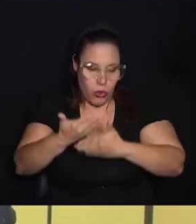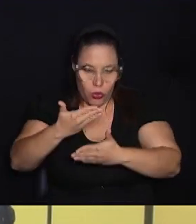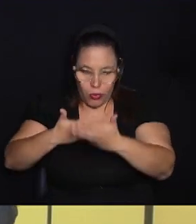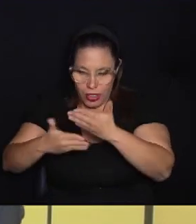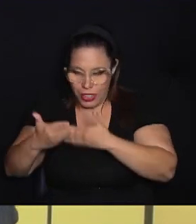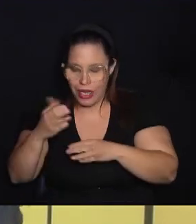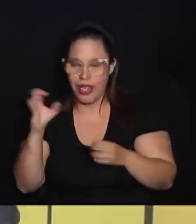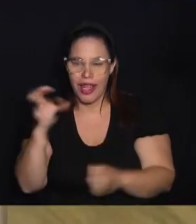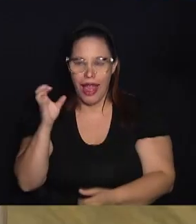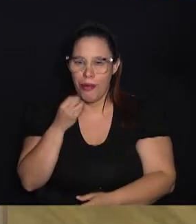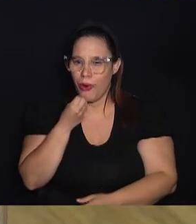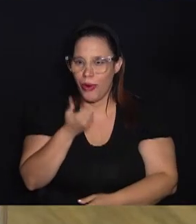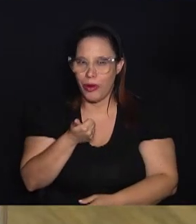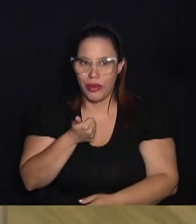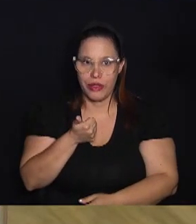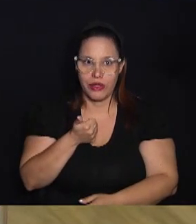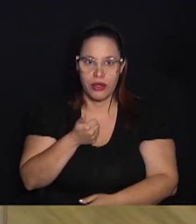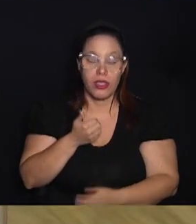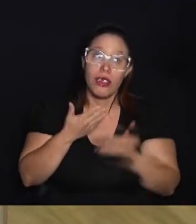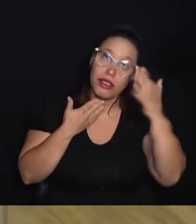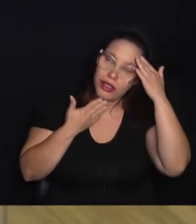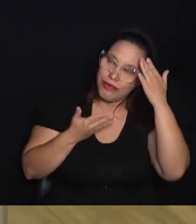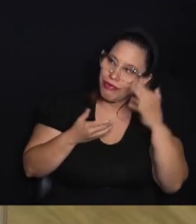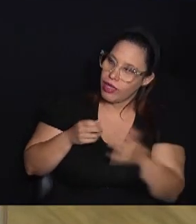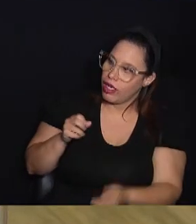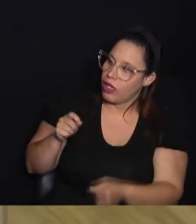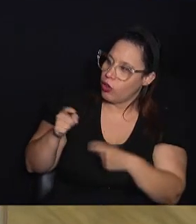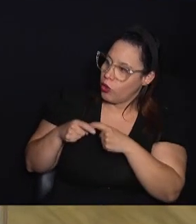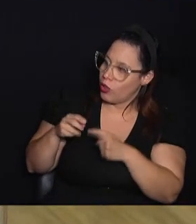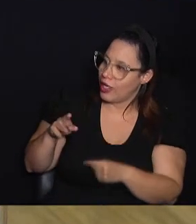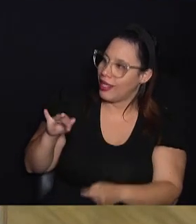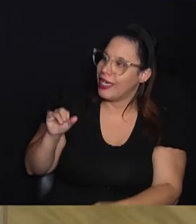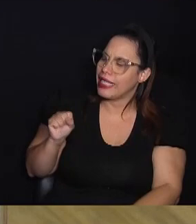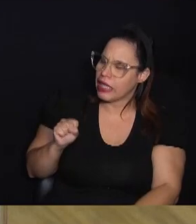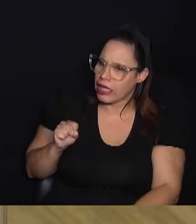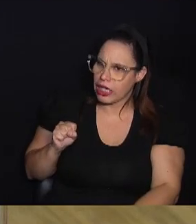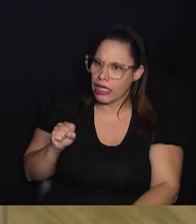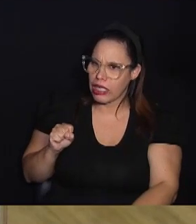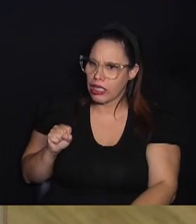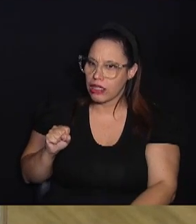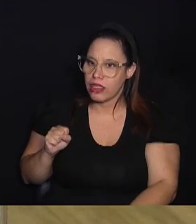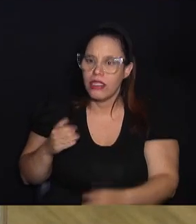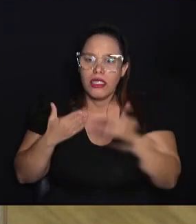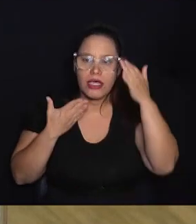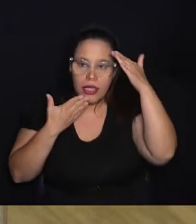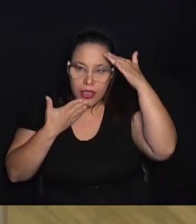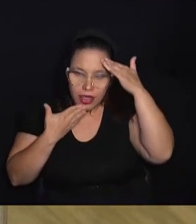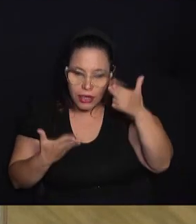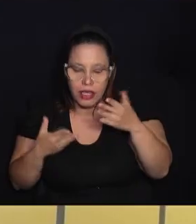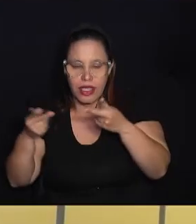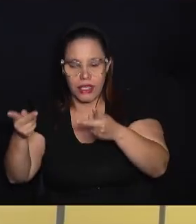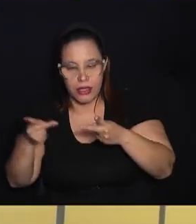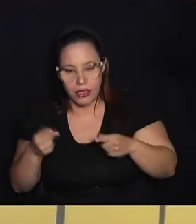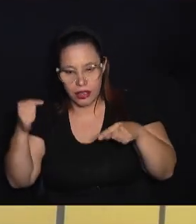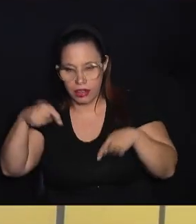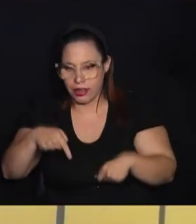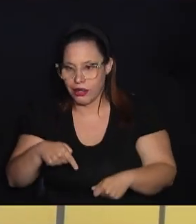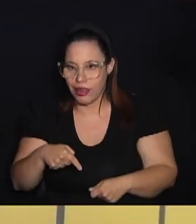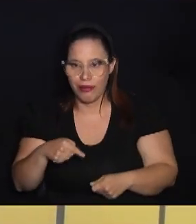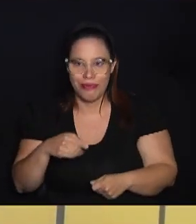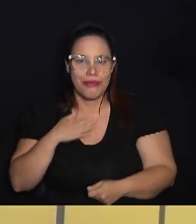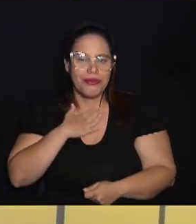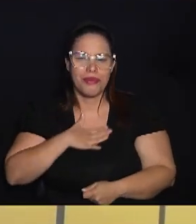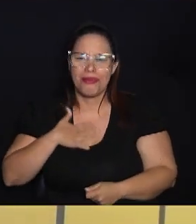rico Obrigada Ah imagina a gente que agradece d thí ah queria agradecer o convite de tá aqui é um prazer vir para